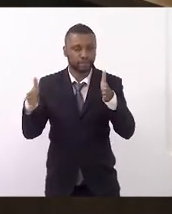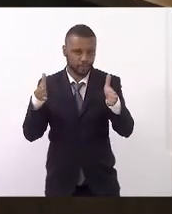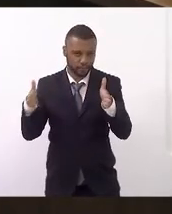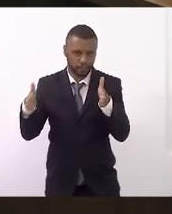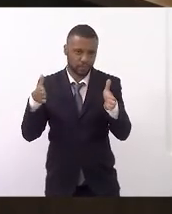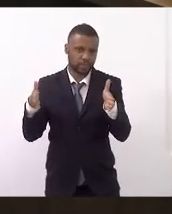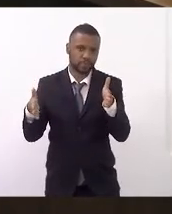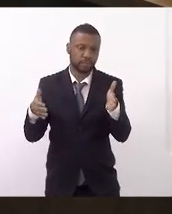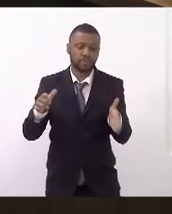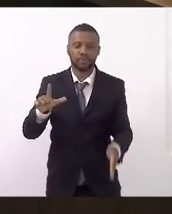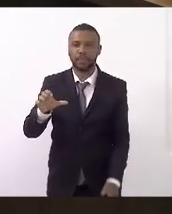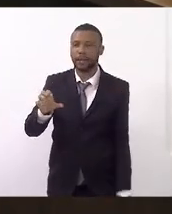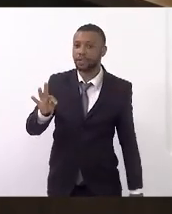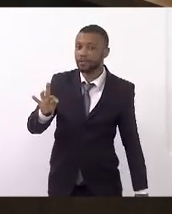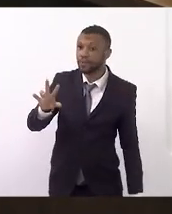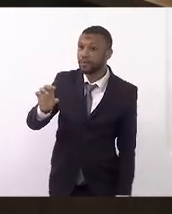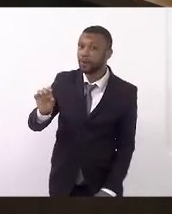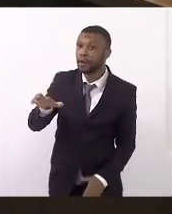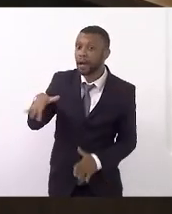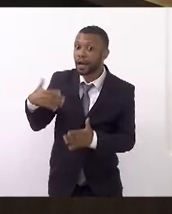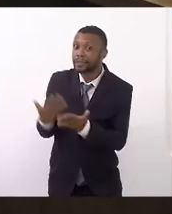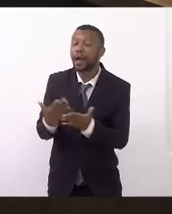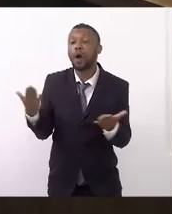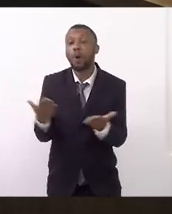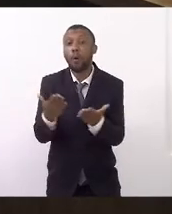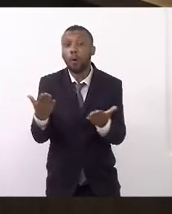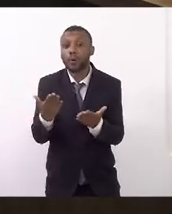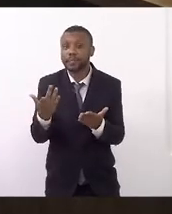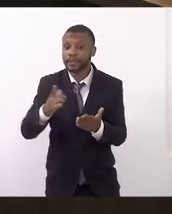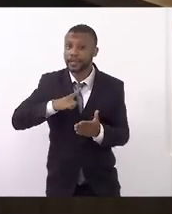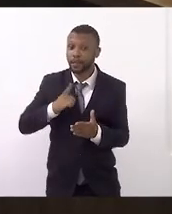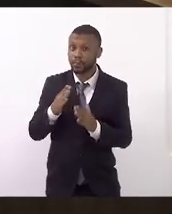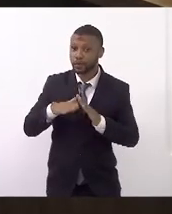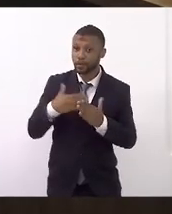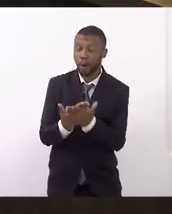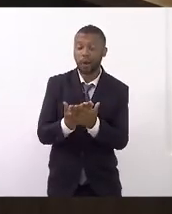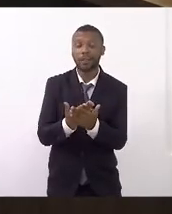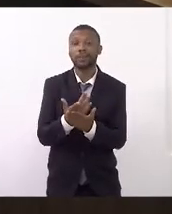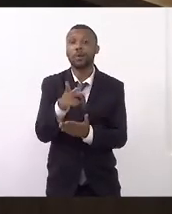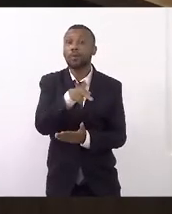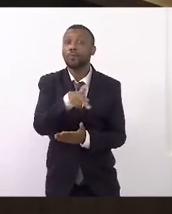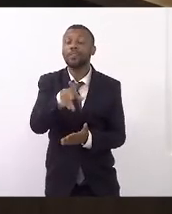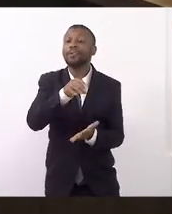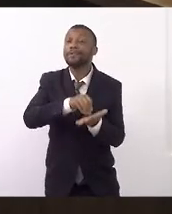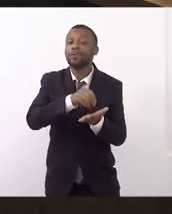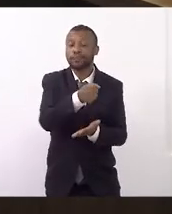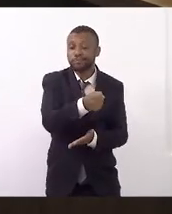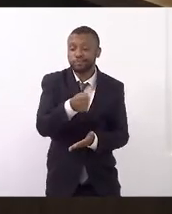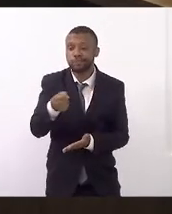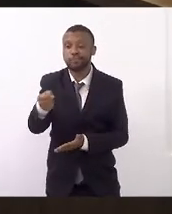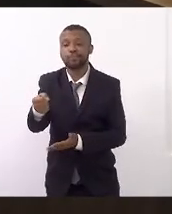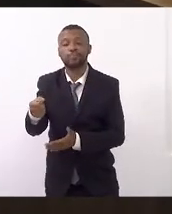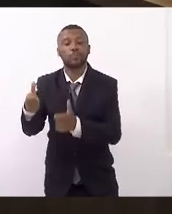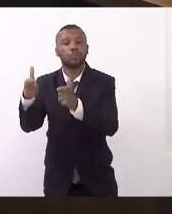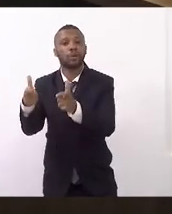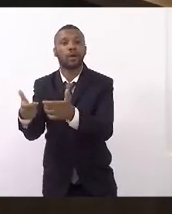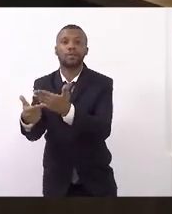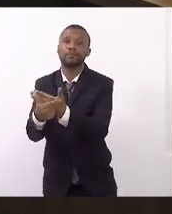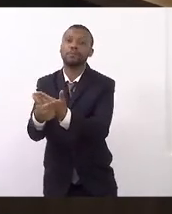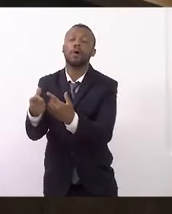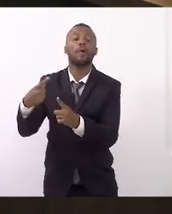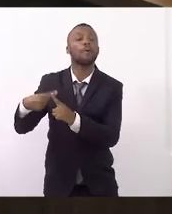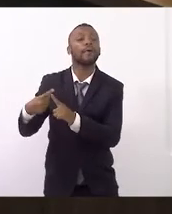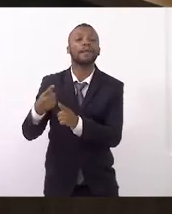até hoje, nós temos escolas em que os professores ainda não foram lotados. Por quê? Porque tem